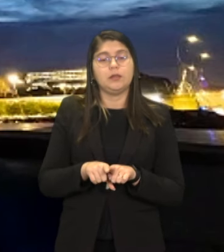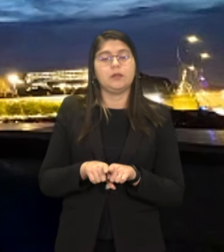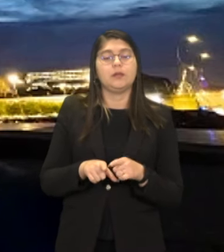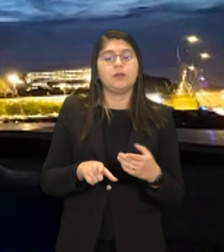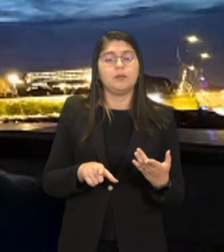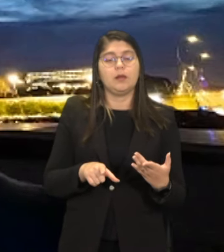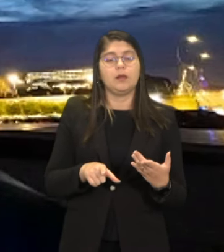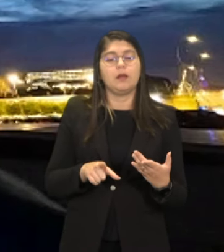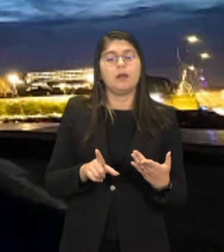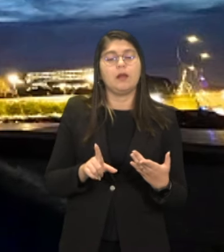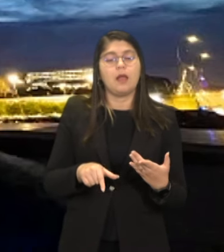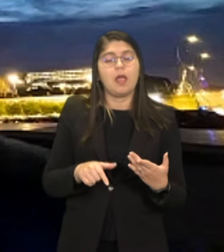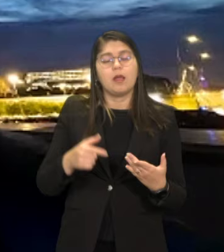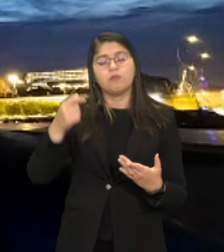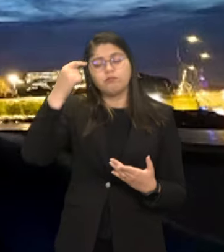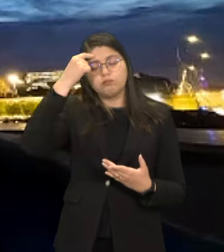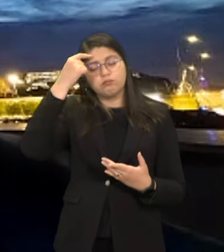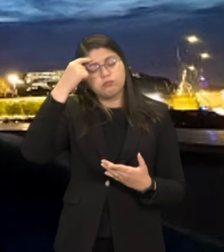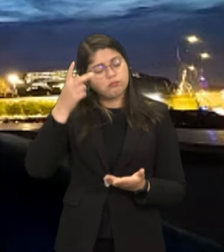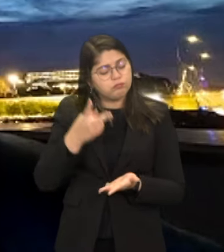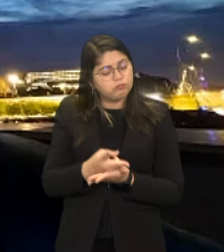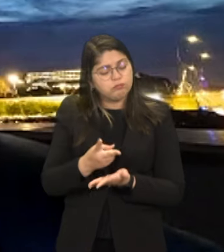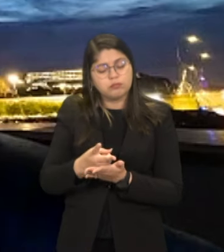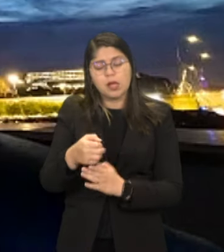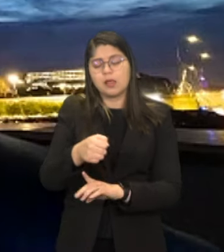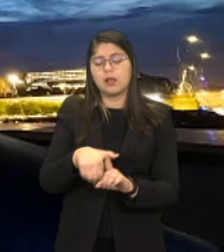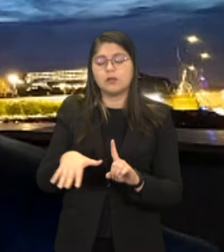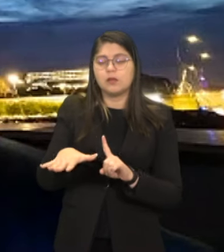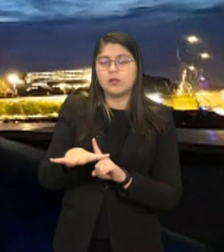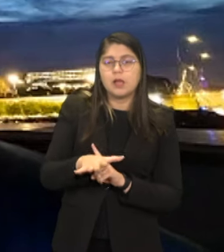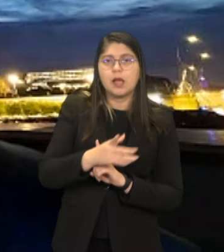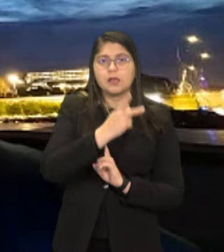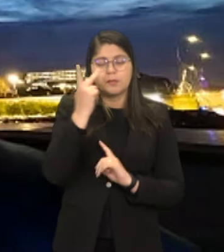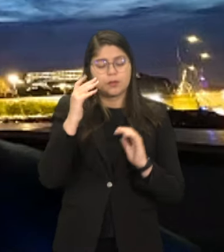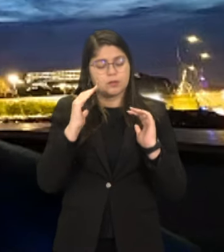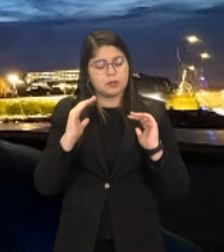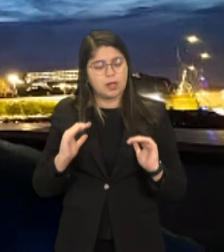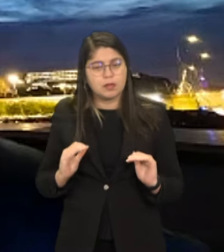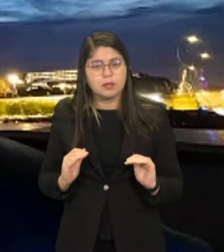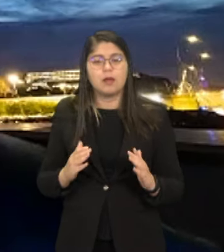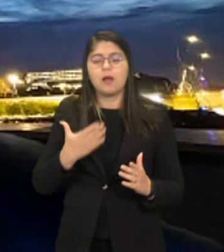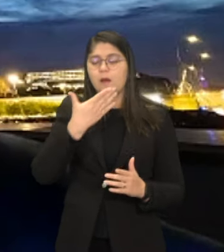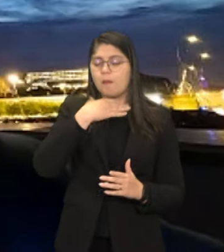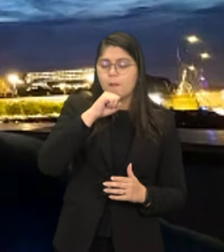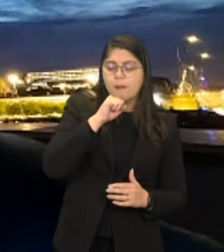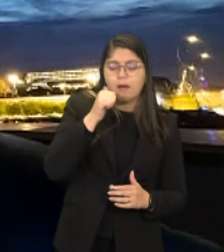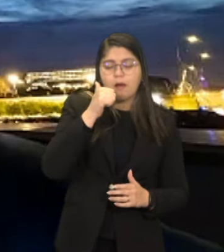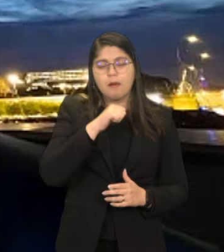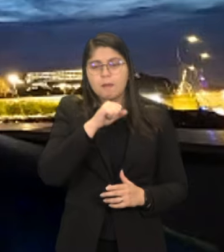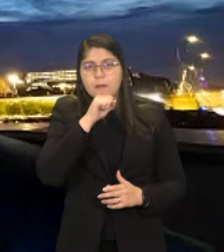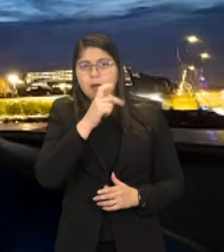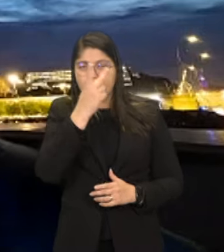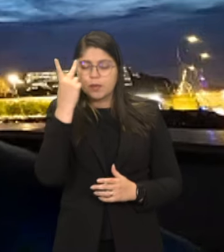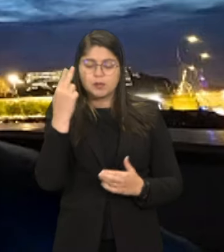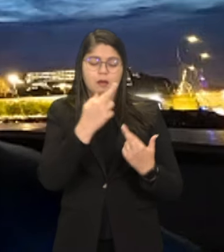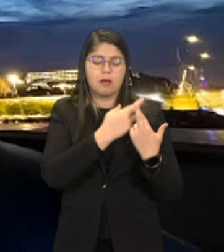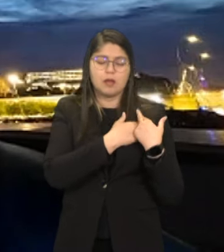uma conscientização permanente da sociedade, dos cidadãos, dos pais, dos